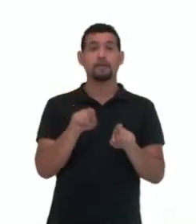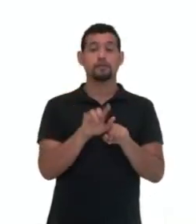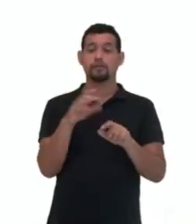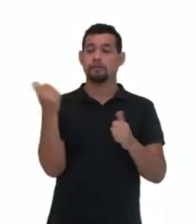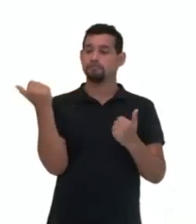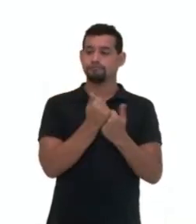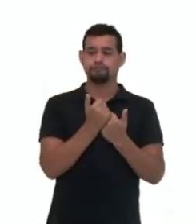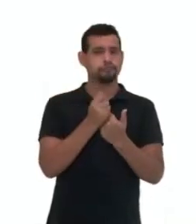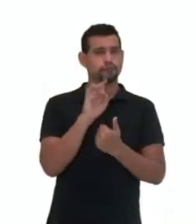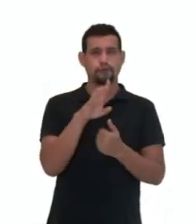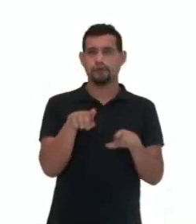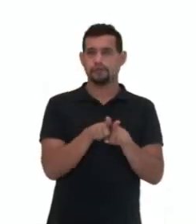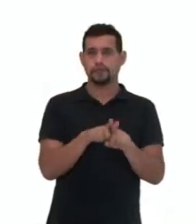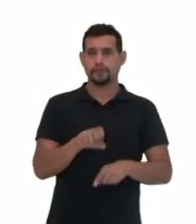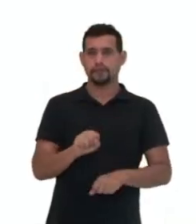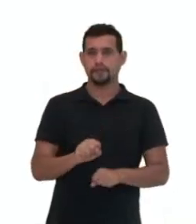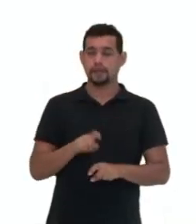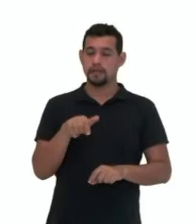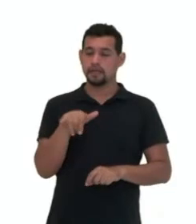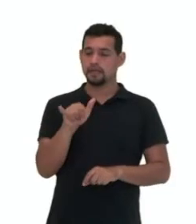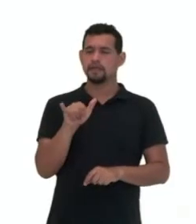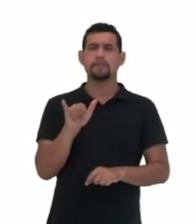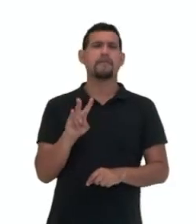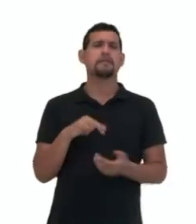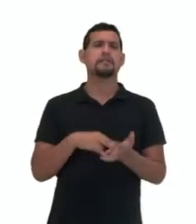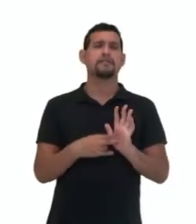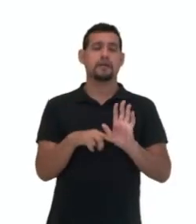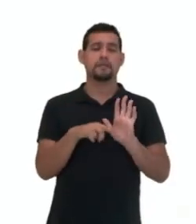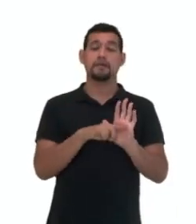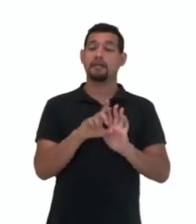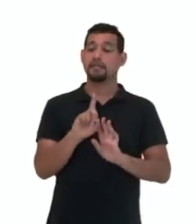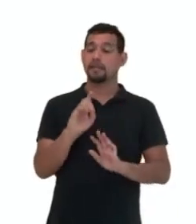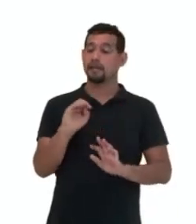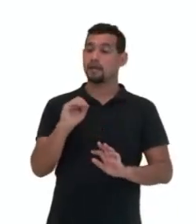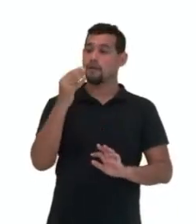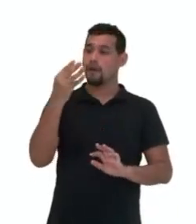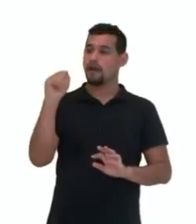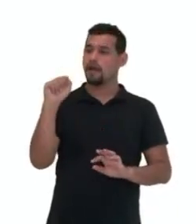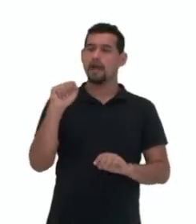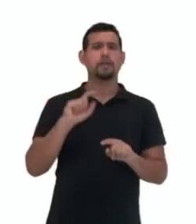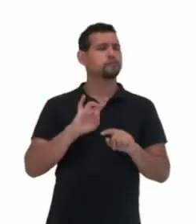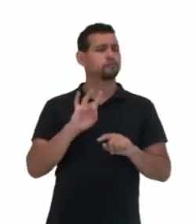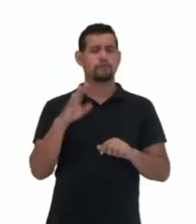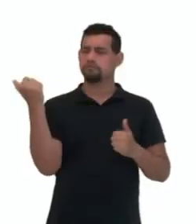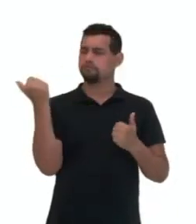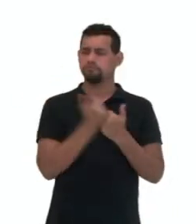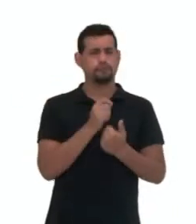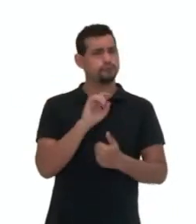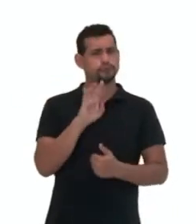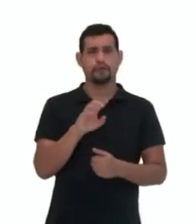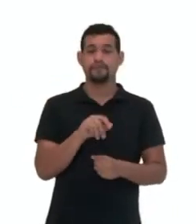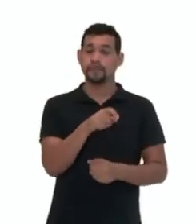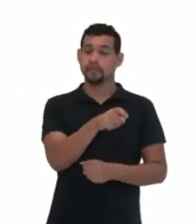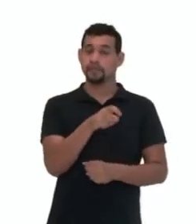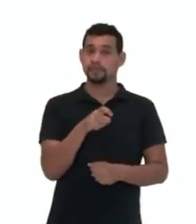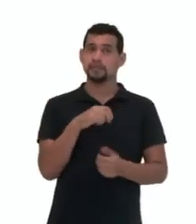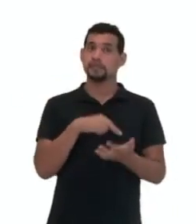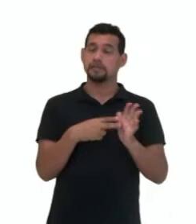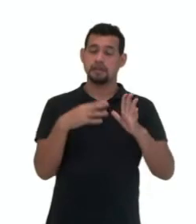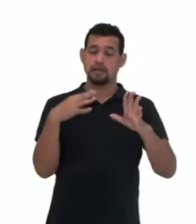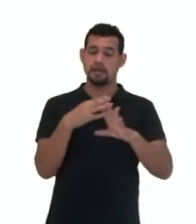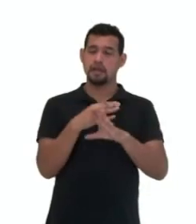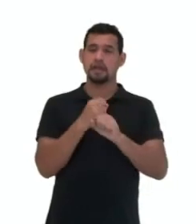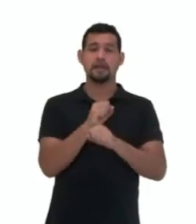substitui os coeficientes. E do y do vértice menos delta sobre 4a, só substitui também. X do vértice fazendo a